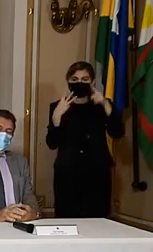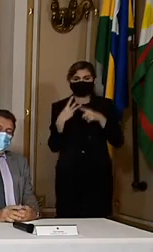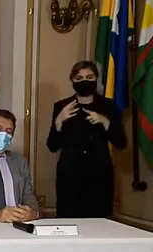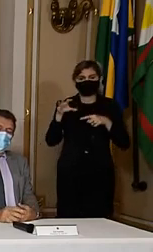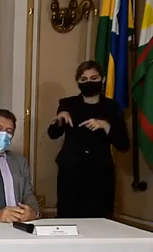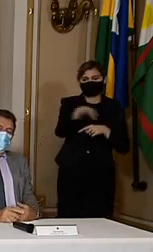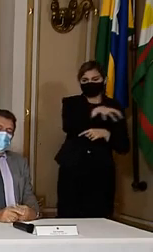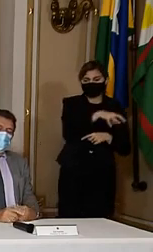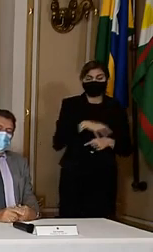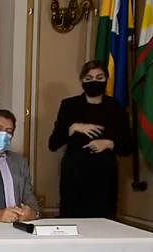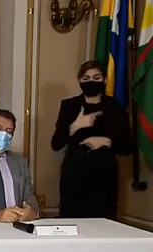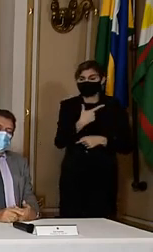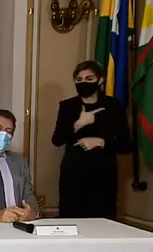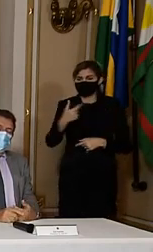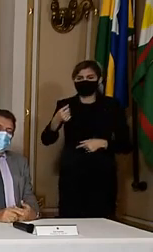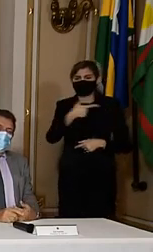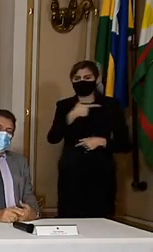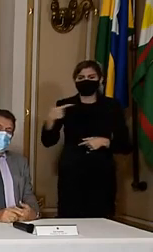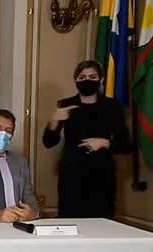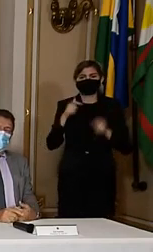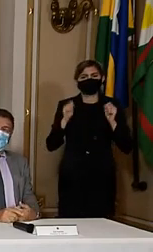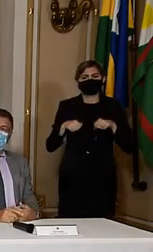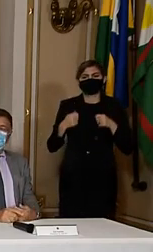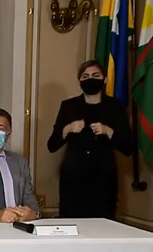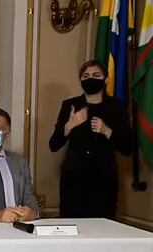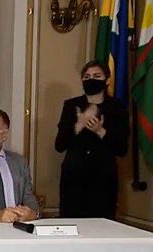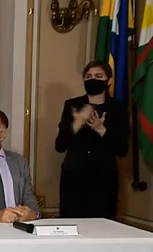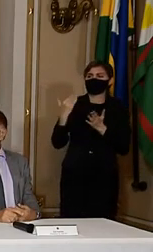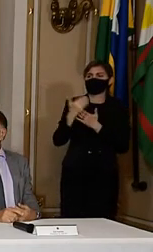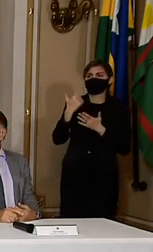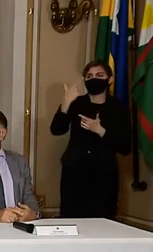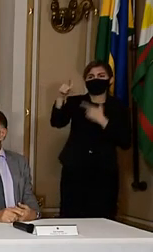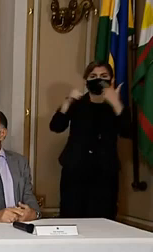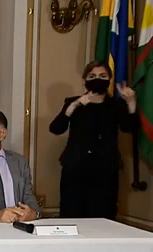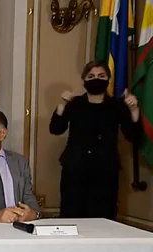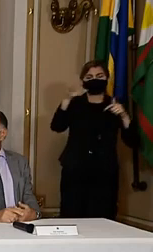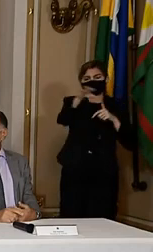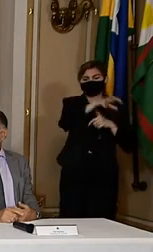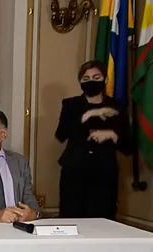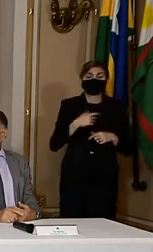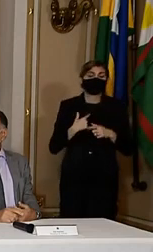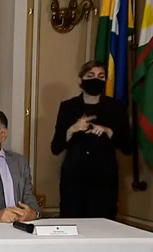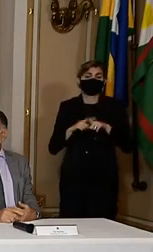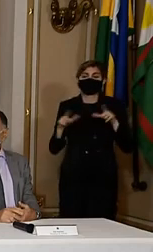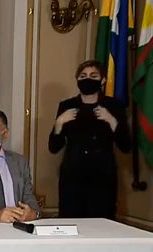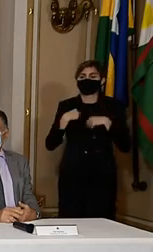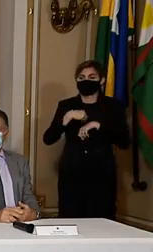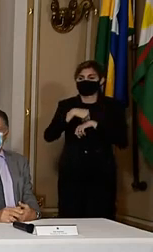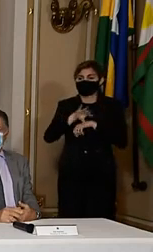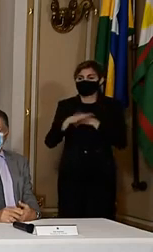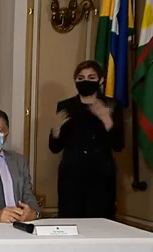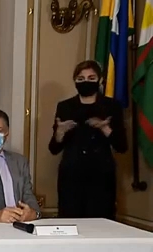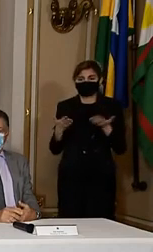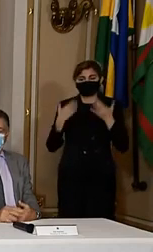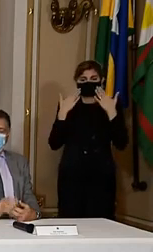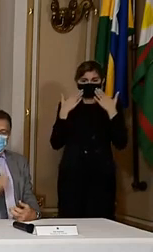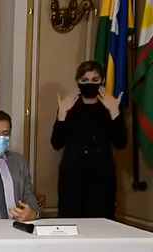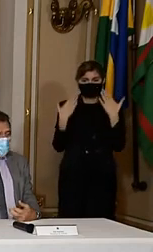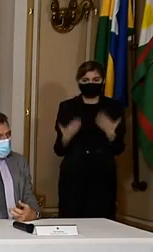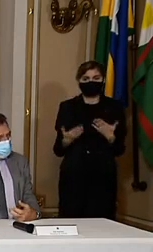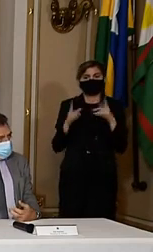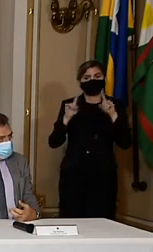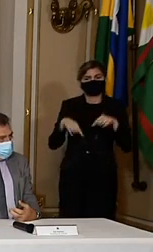regiões para quem 2022 a gente possa quanto tempo quanto tempo lá as demais e como bem colocado aqui na apresentação